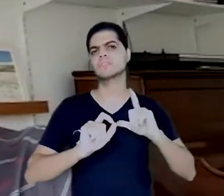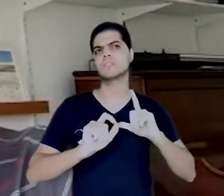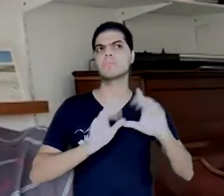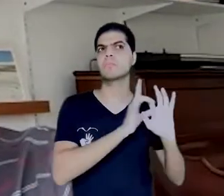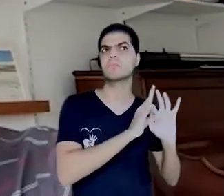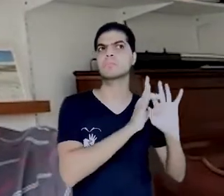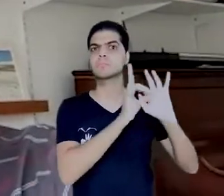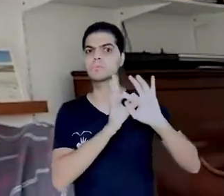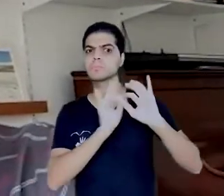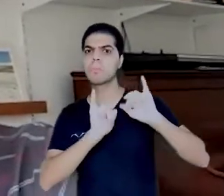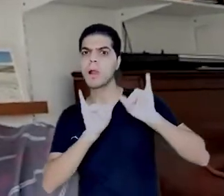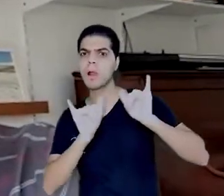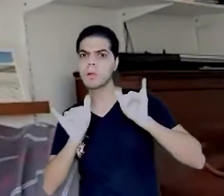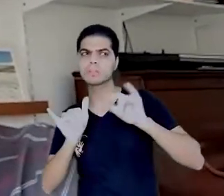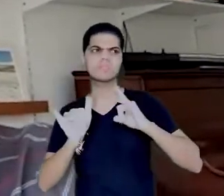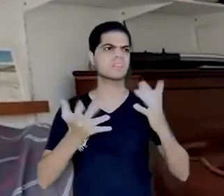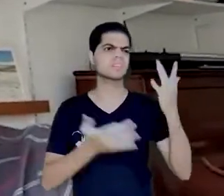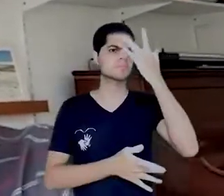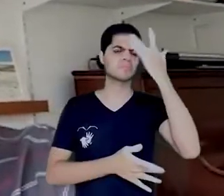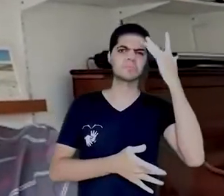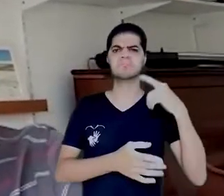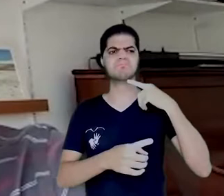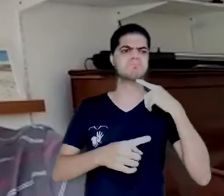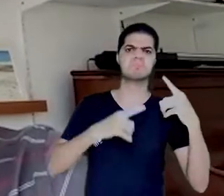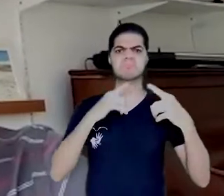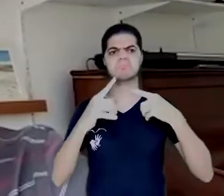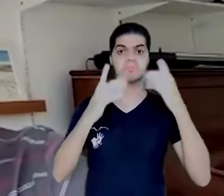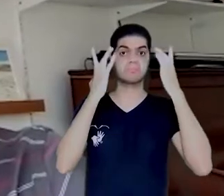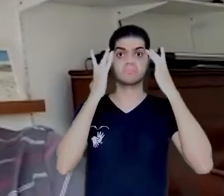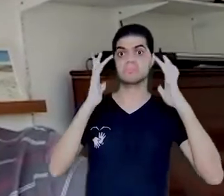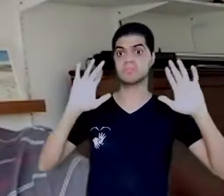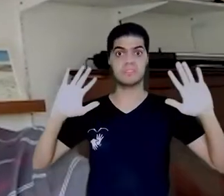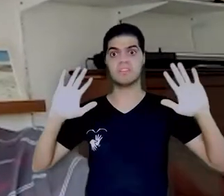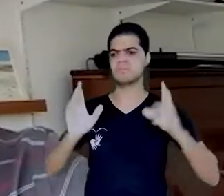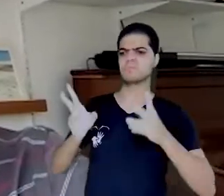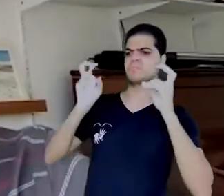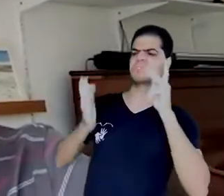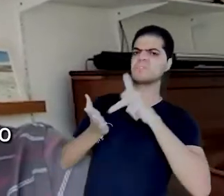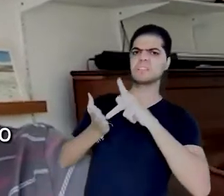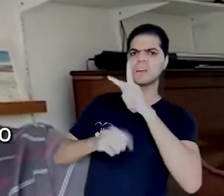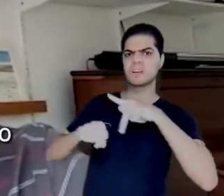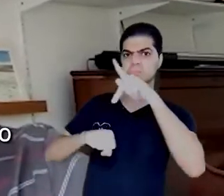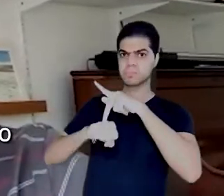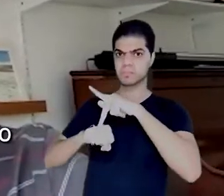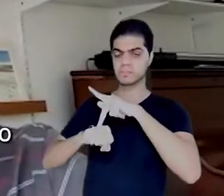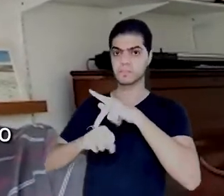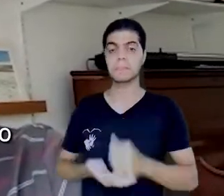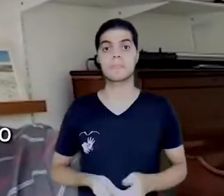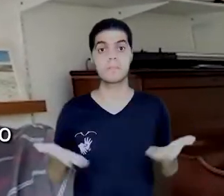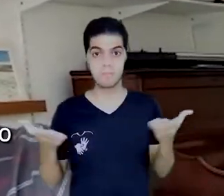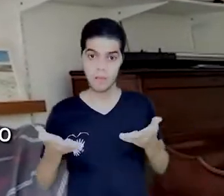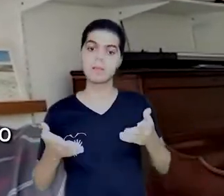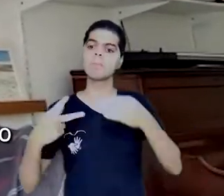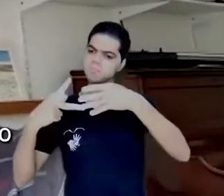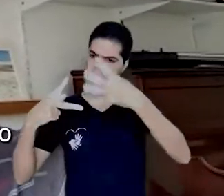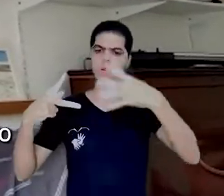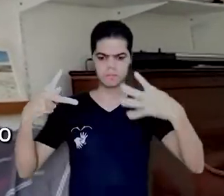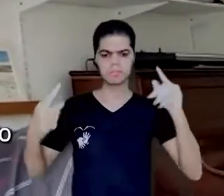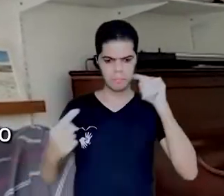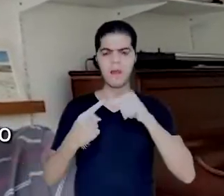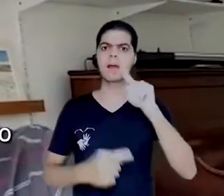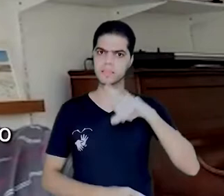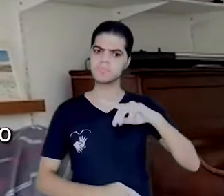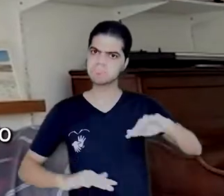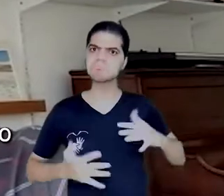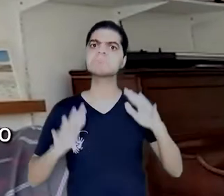e contada por olhos que não enxergam o todo, não enxergam a nação. E nesse sentido, o Portal do Bicentenário